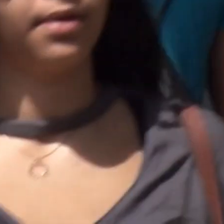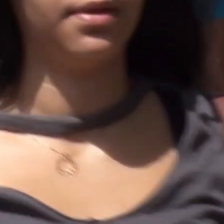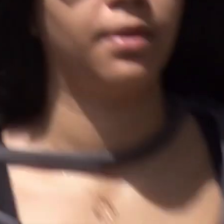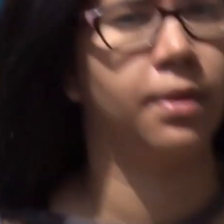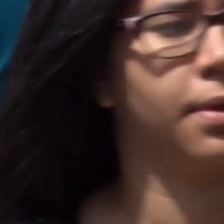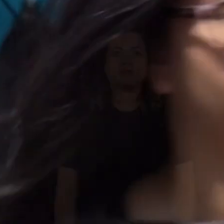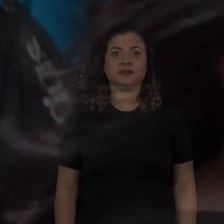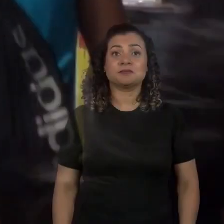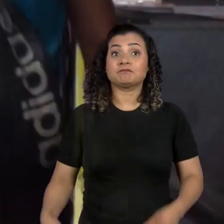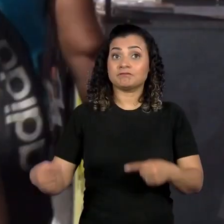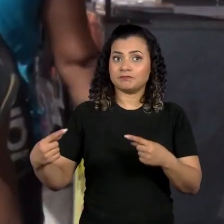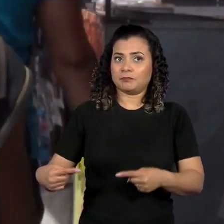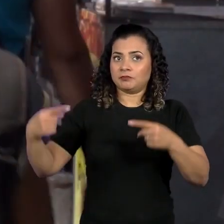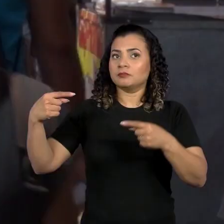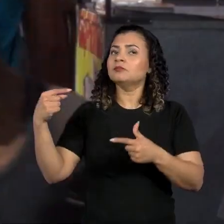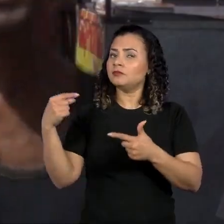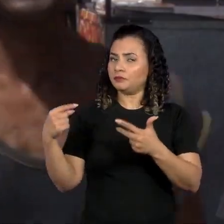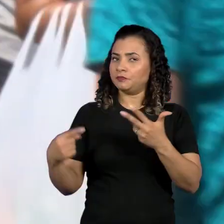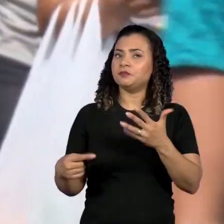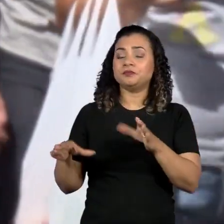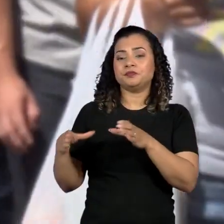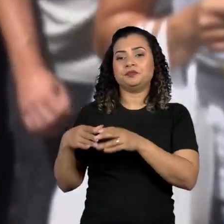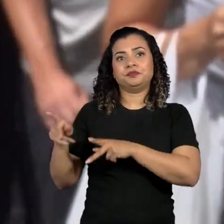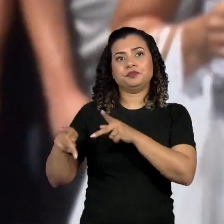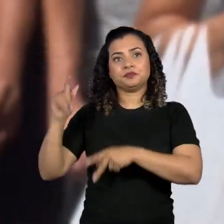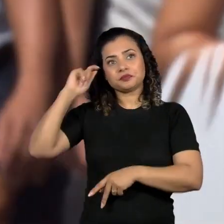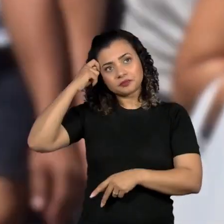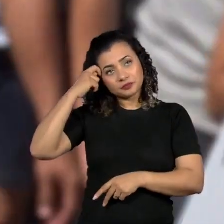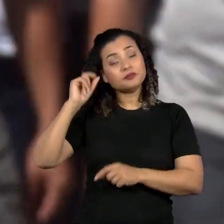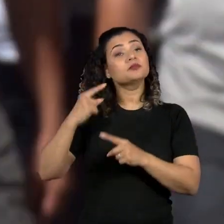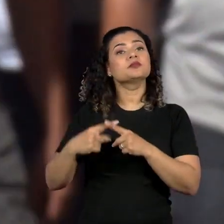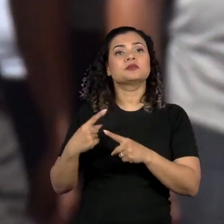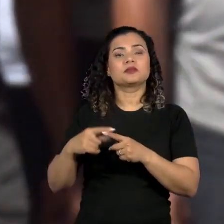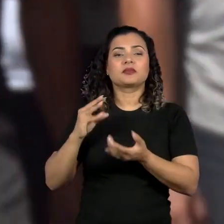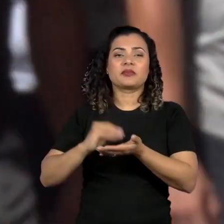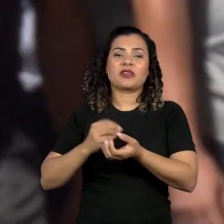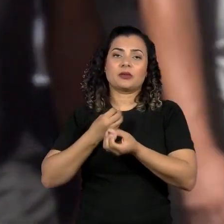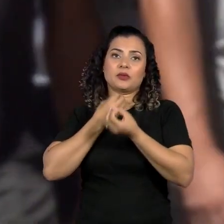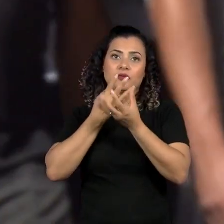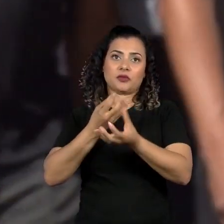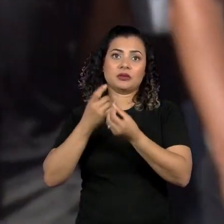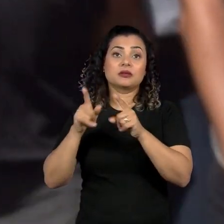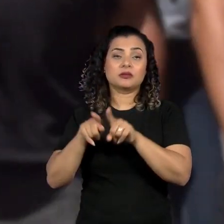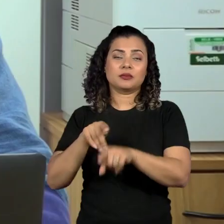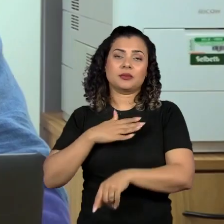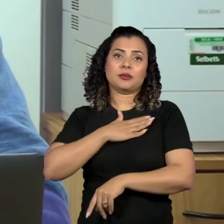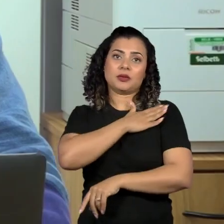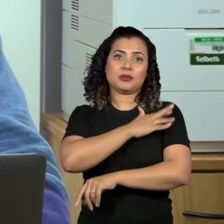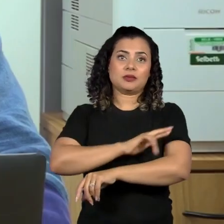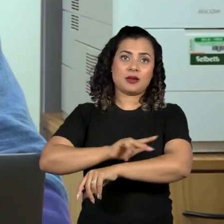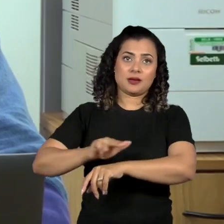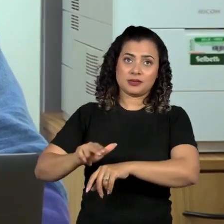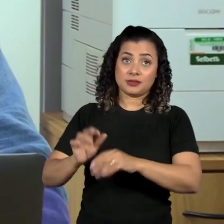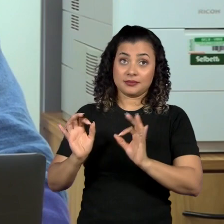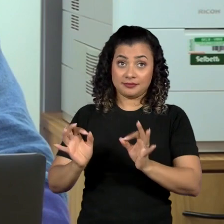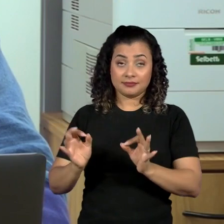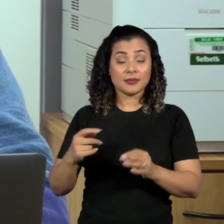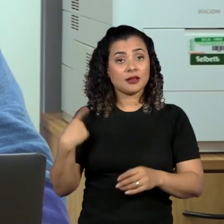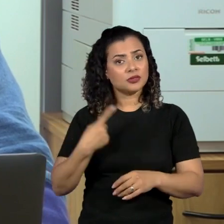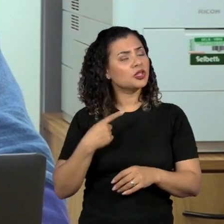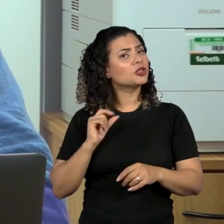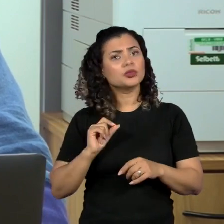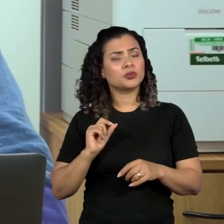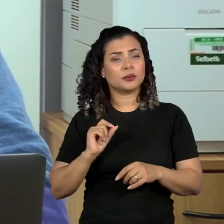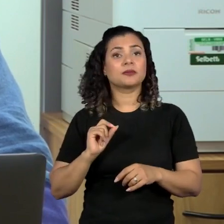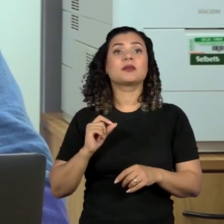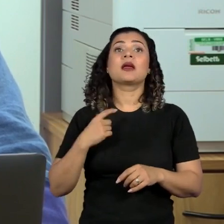Os desafios encontrados pela população negra têm muito a ver com a falta de informação e pelo preconceito racial. Aqui na Via Crédito, a gente